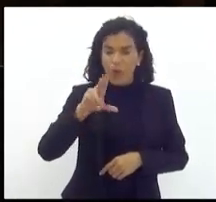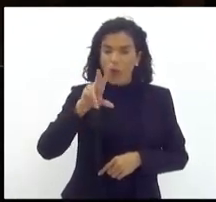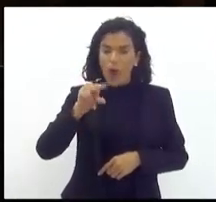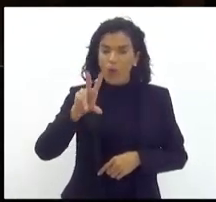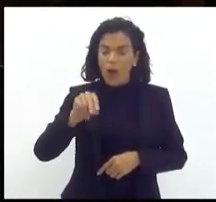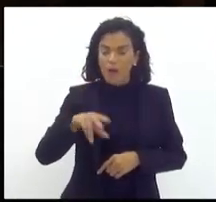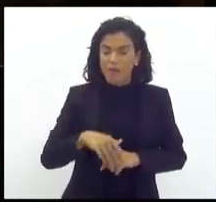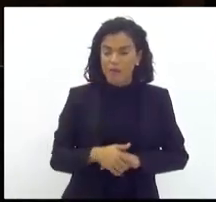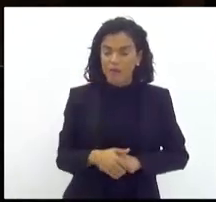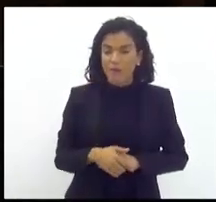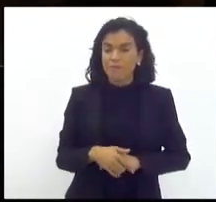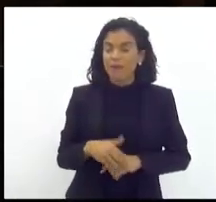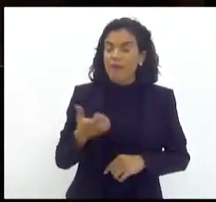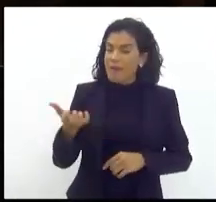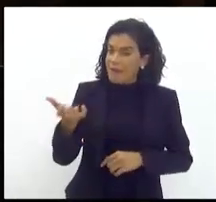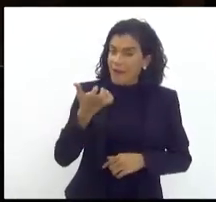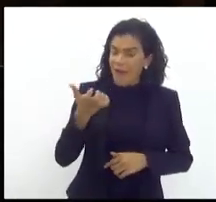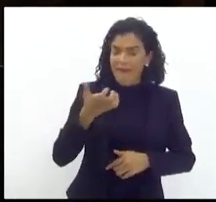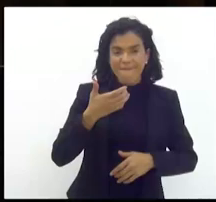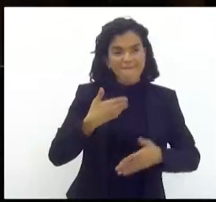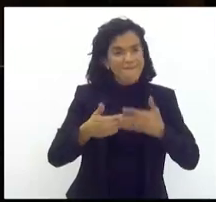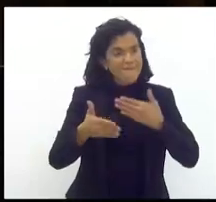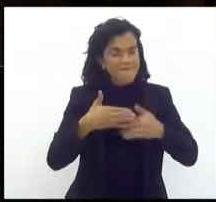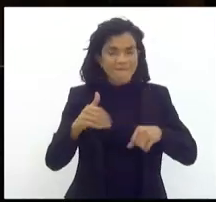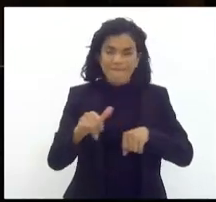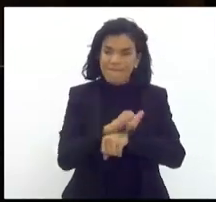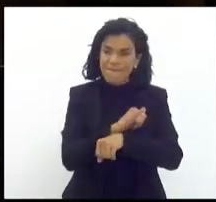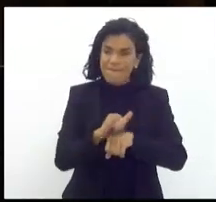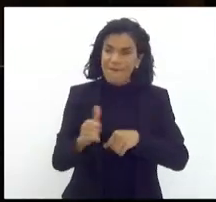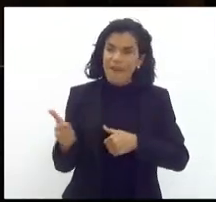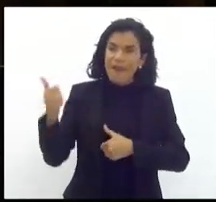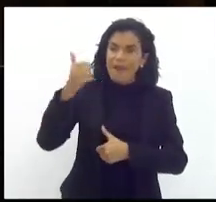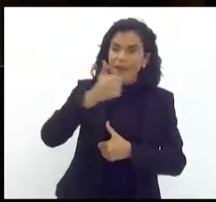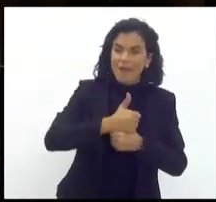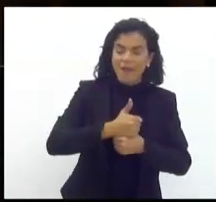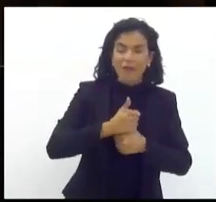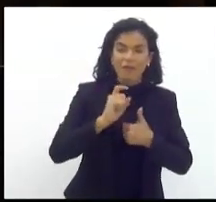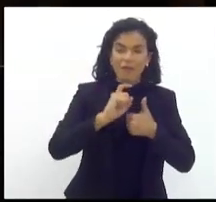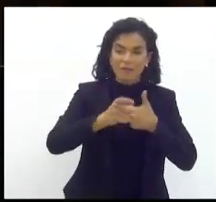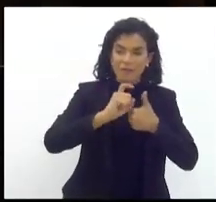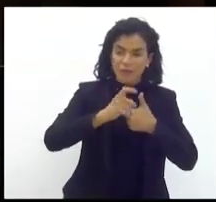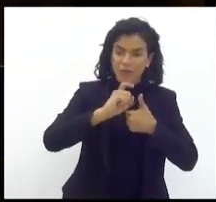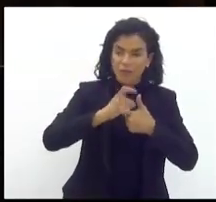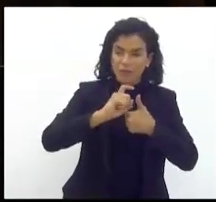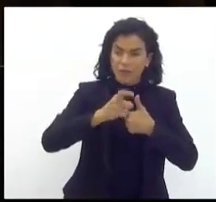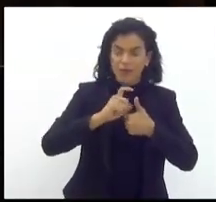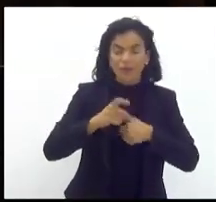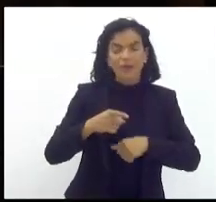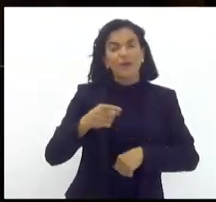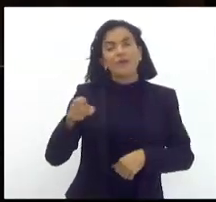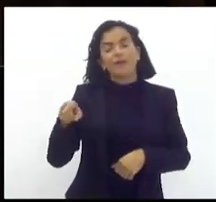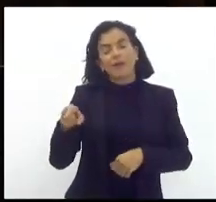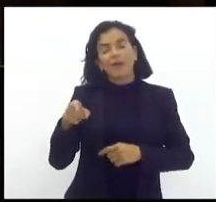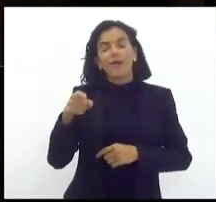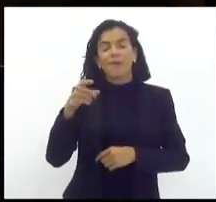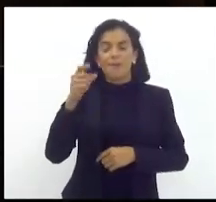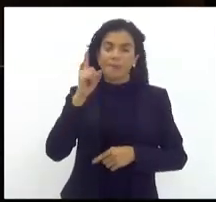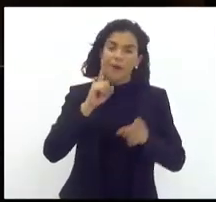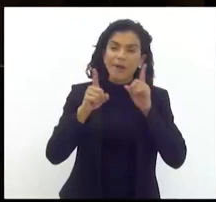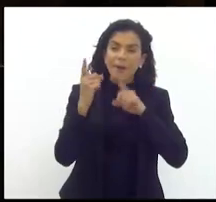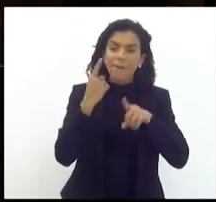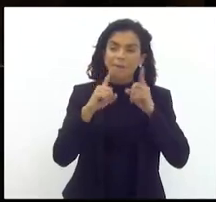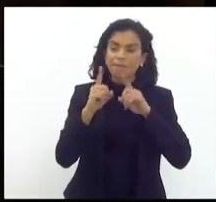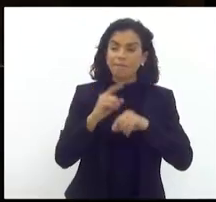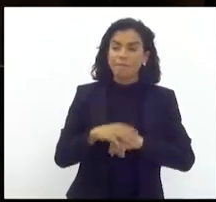de qualquer forma retornar ao executivo da cidade de Maricá E aí